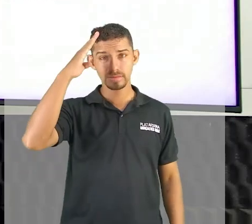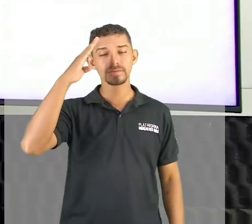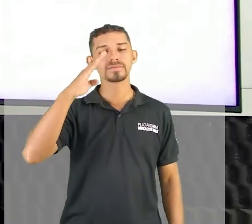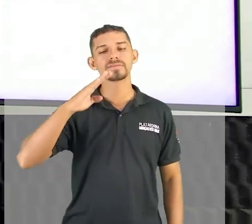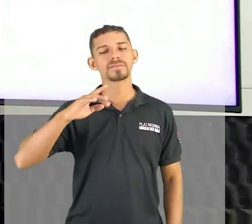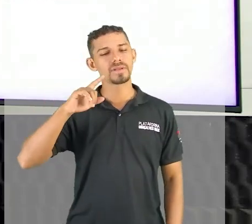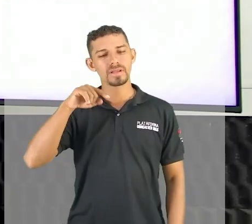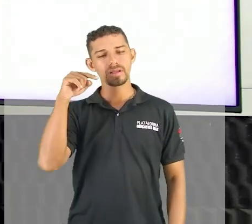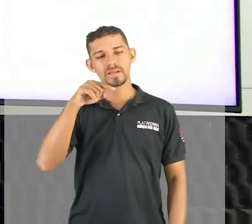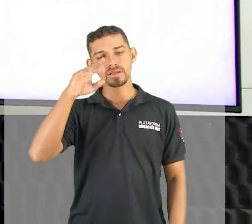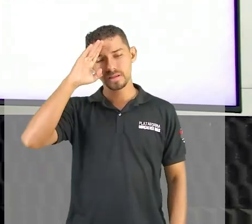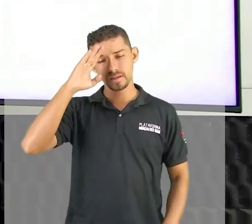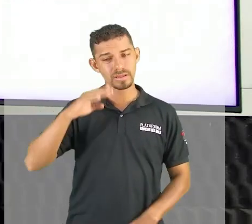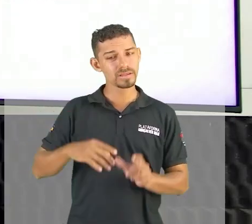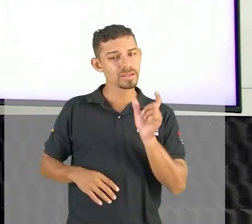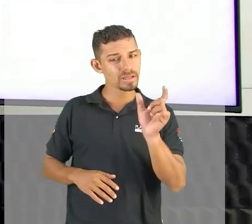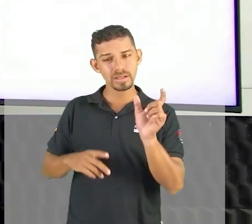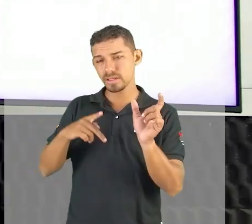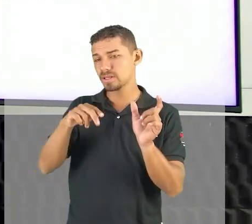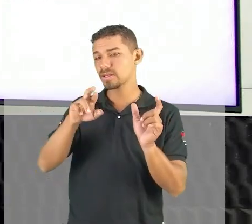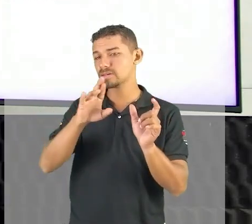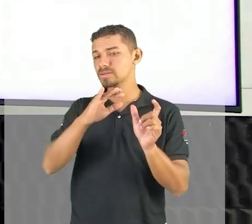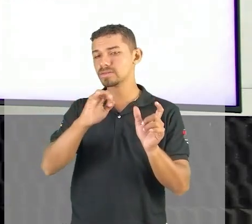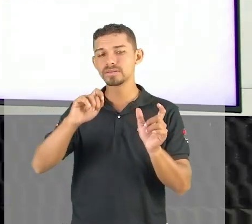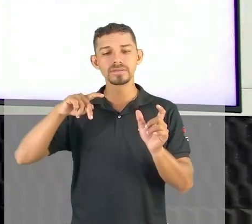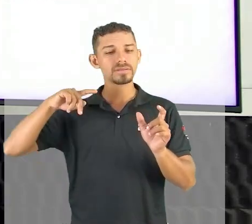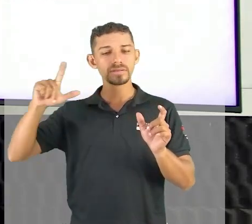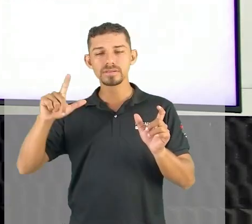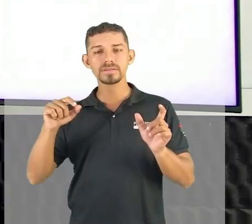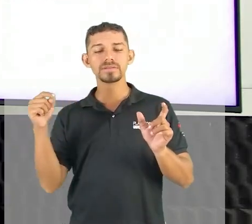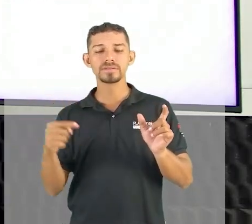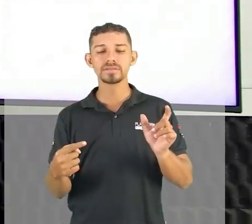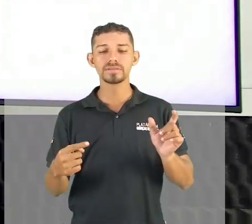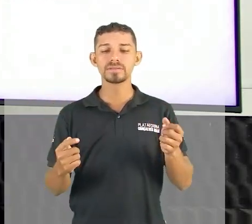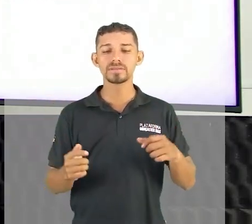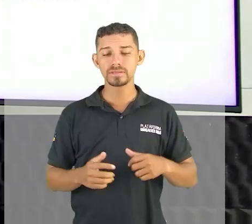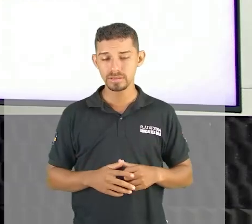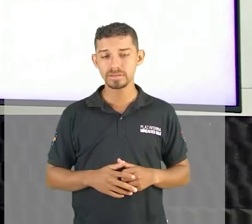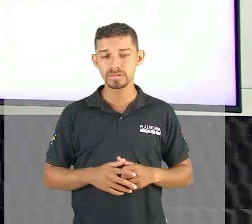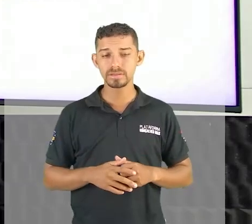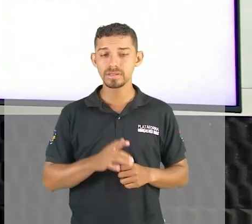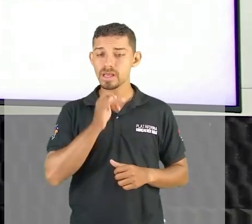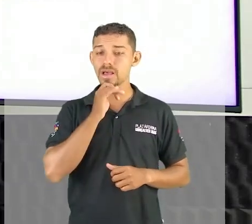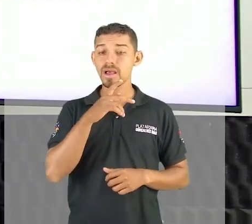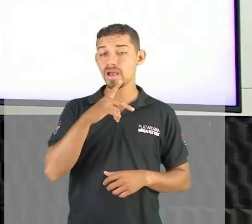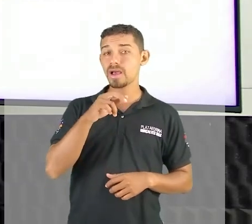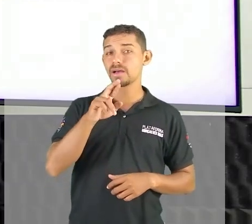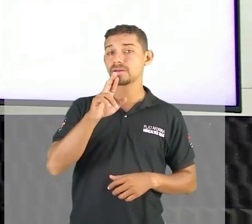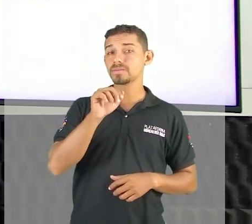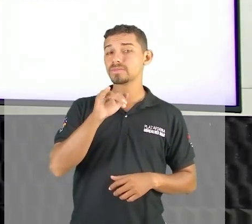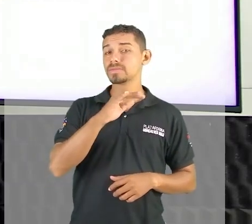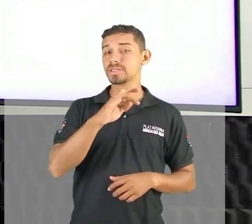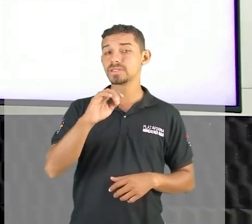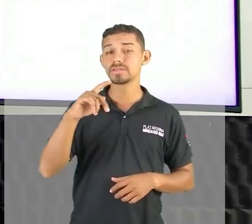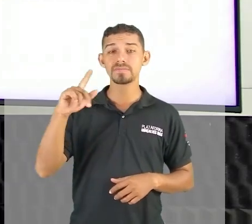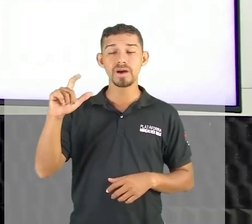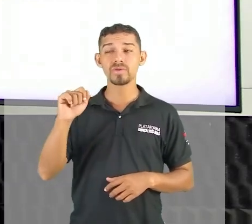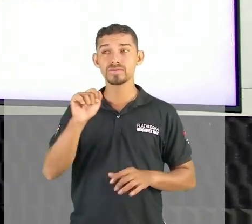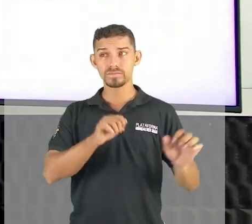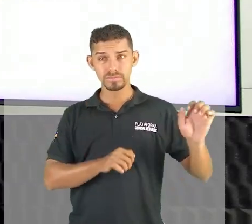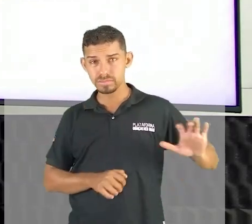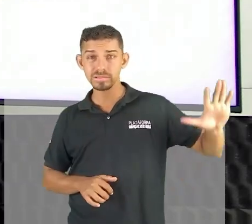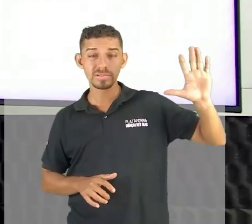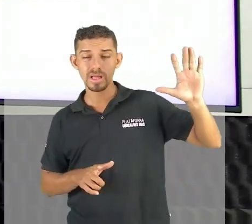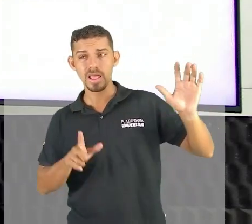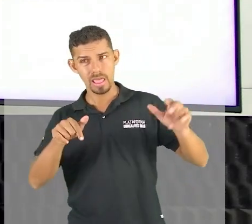mobilização a palavra que faz com que essa alternativa não seja gabarito que é a palavra principal né o texto mostra que ele é